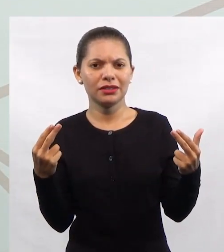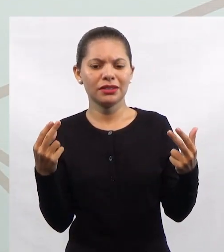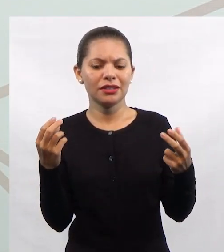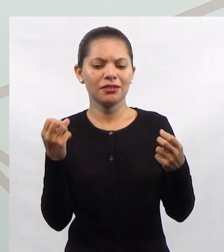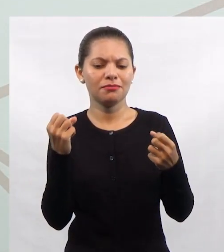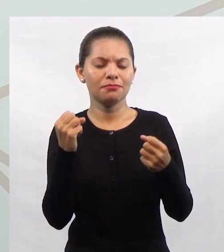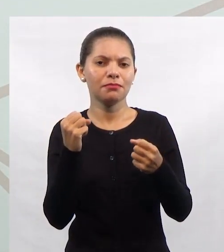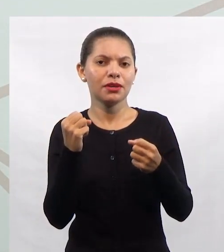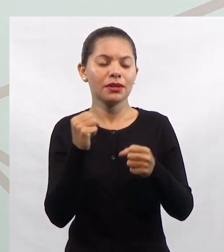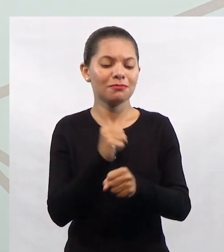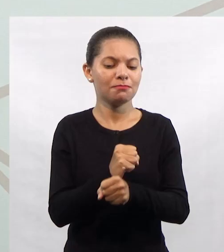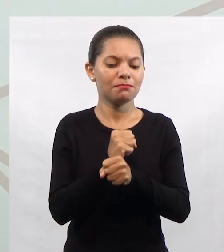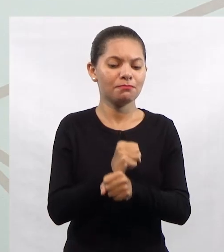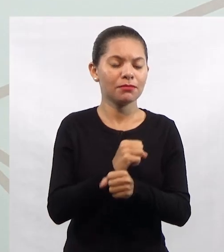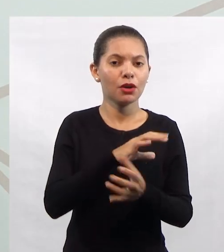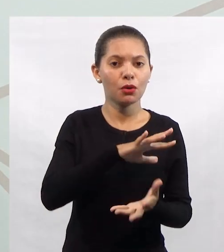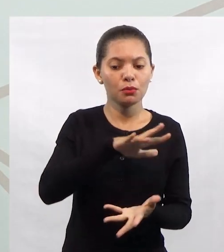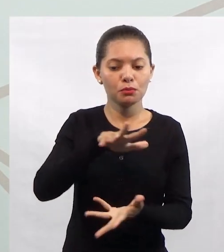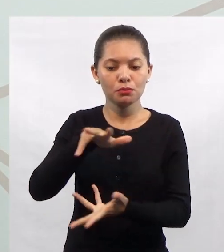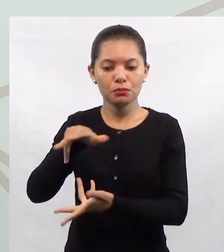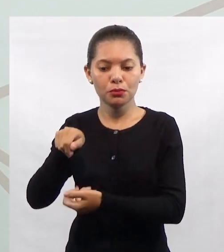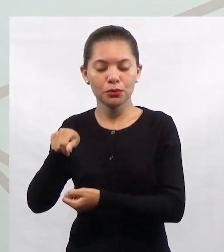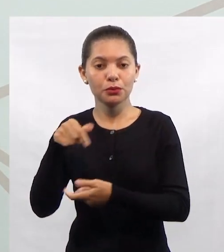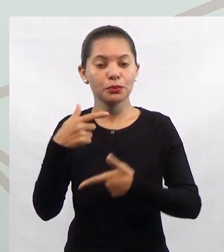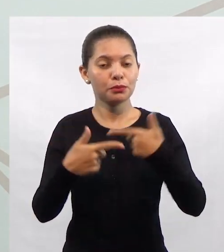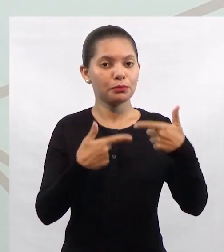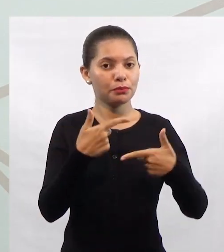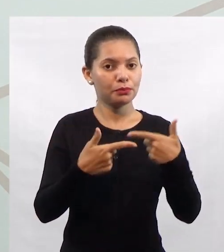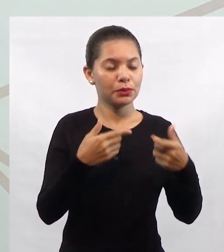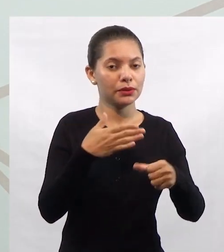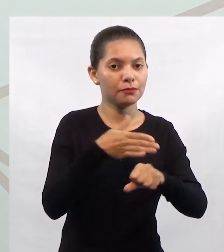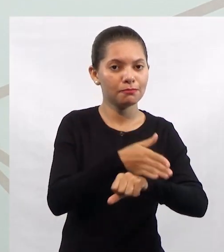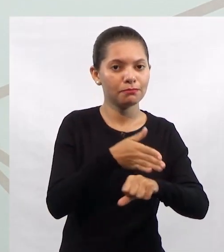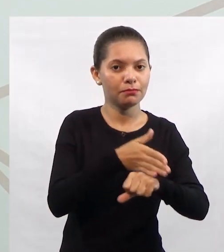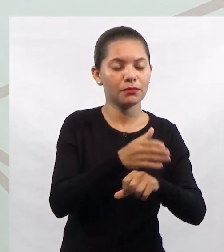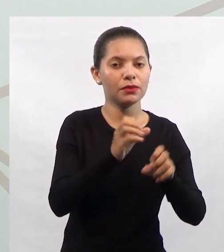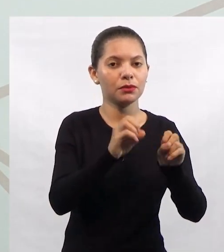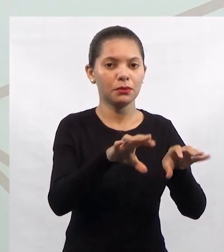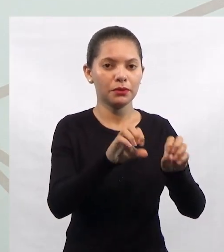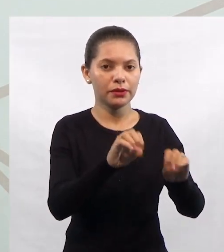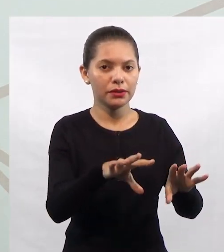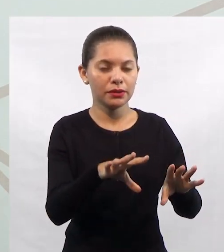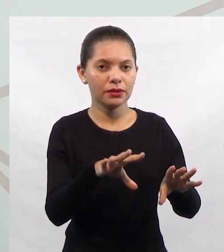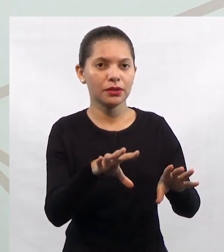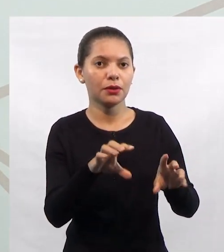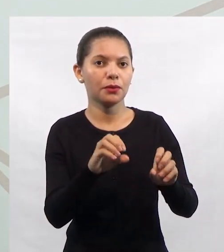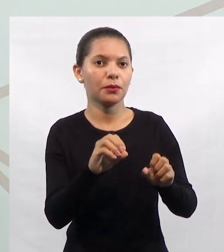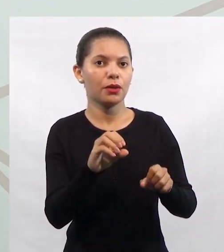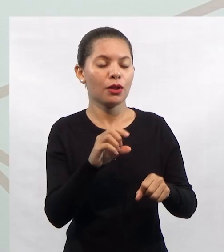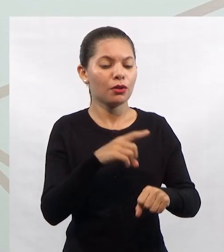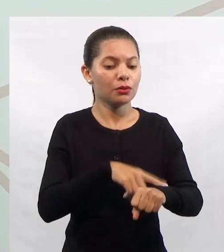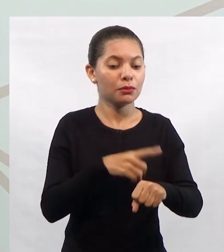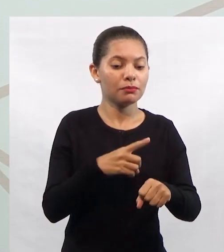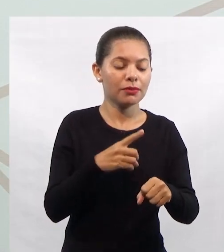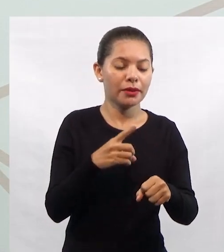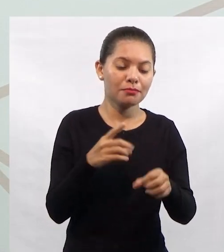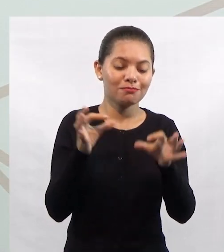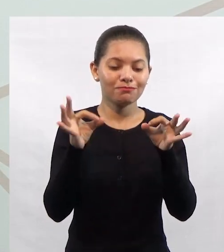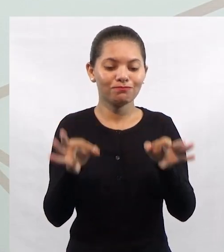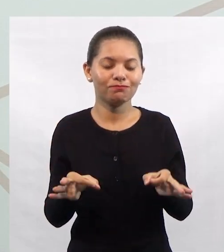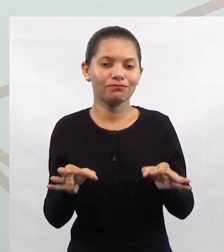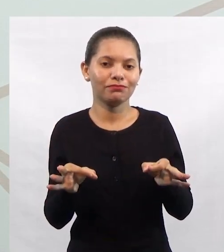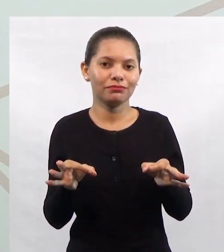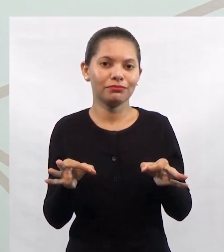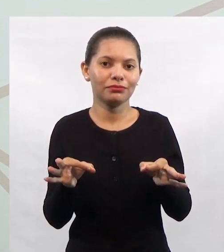essas pessoas, como o mundo do trabalho, de acessar a educação no dito período regular para